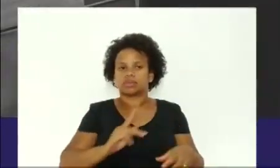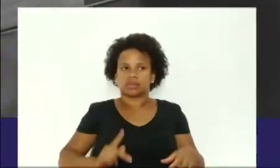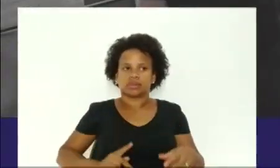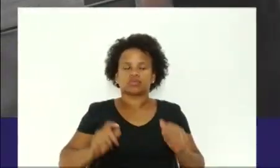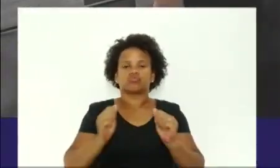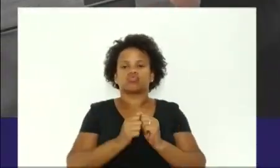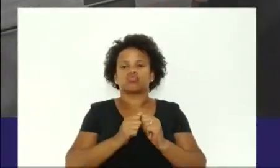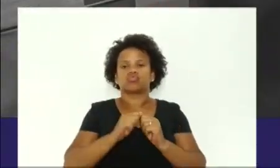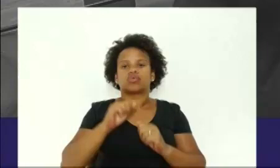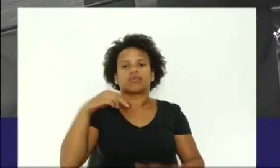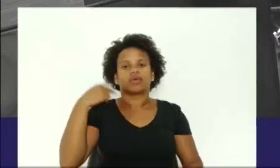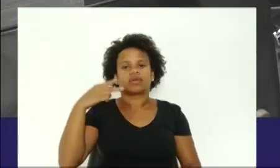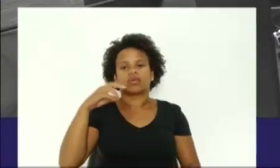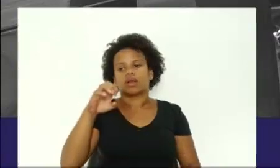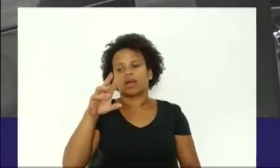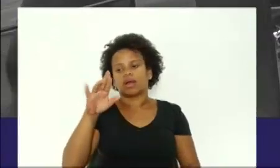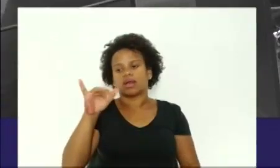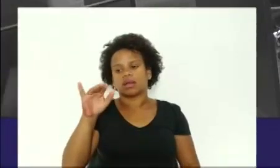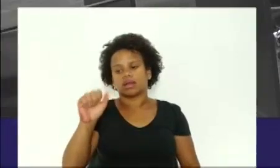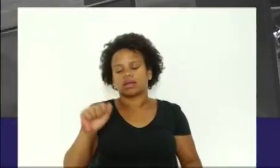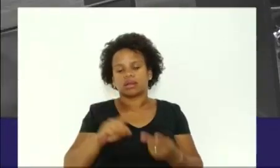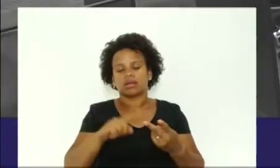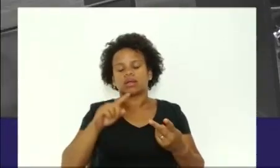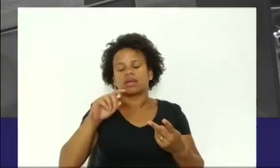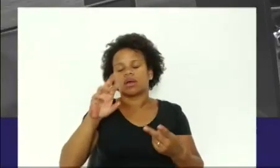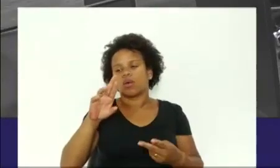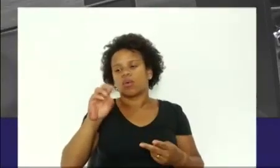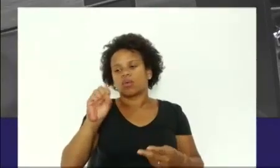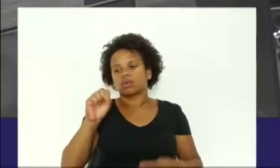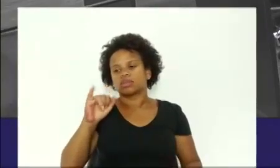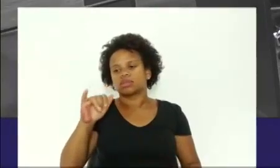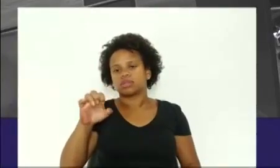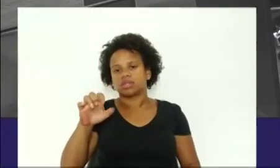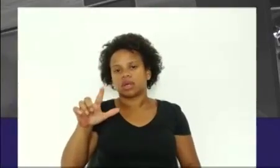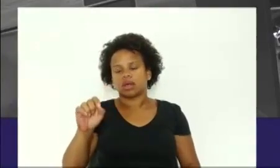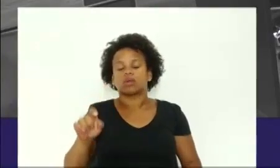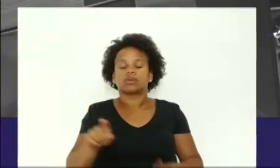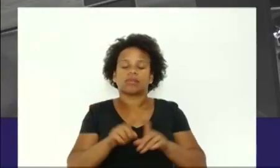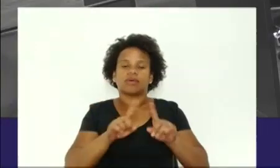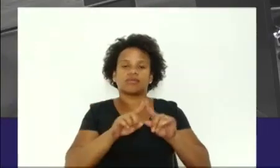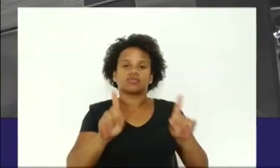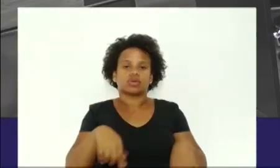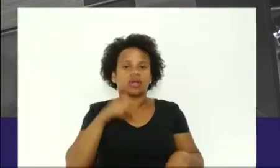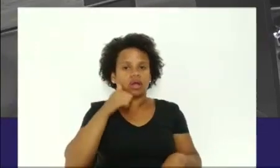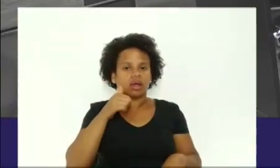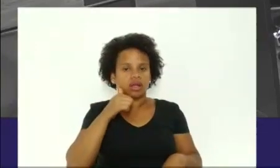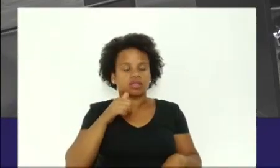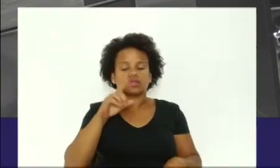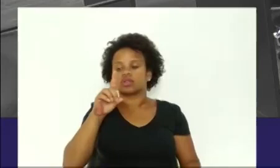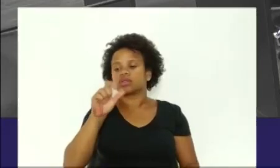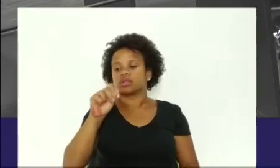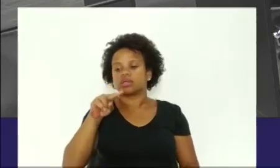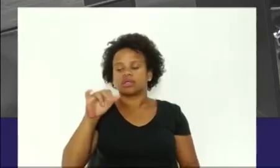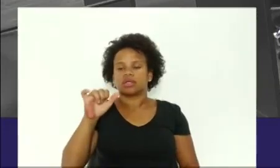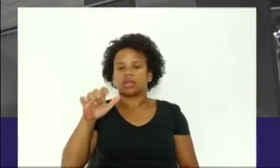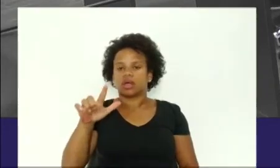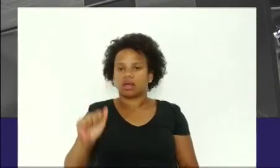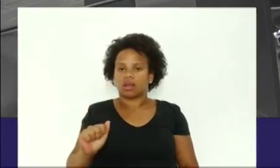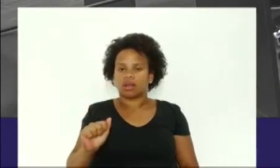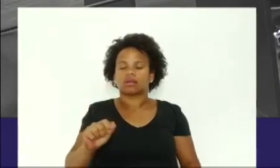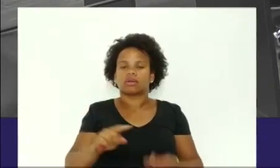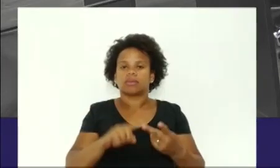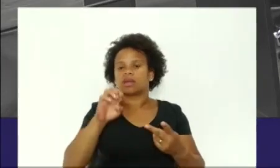Érica e com a vereadora Rosiello, e também com as servidoras dessa casa, a senhora Daniela e a senhora